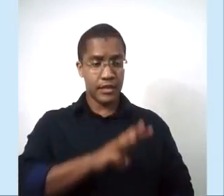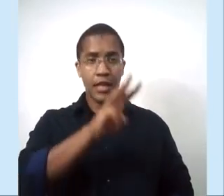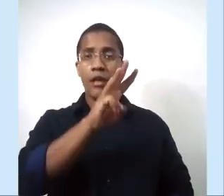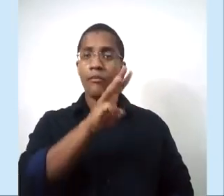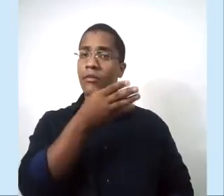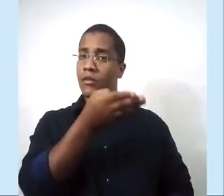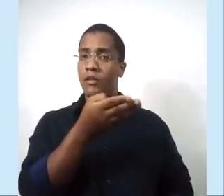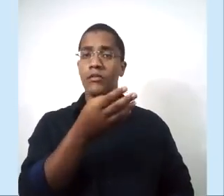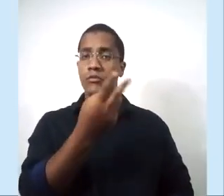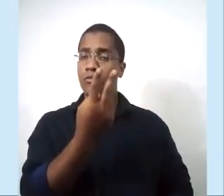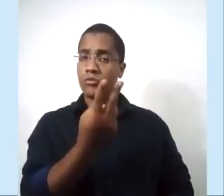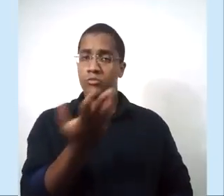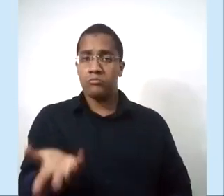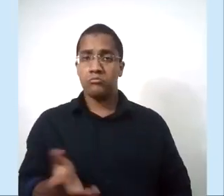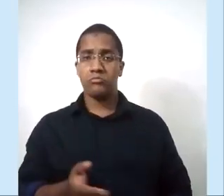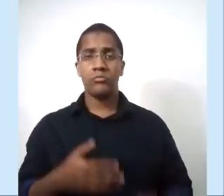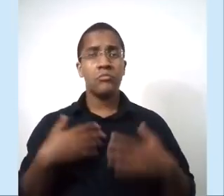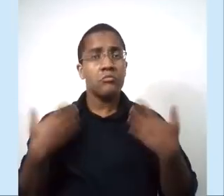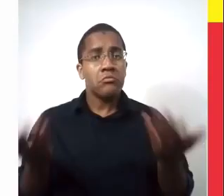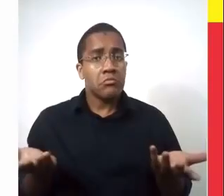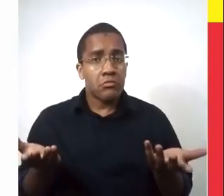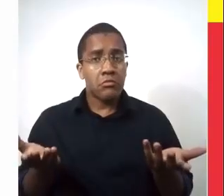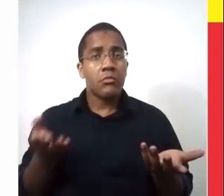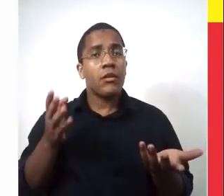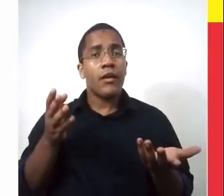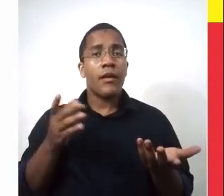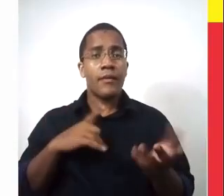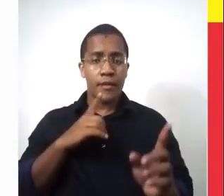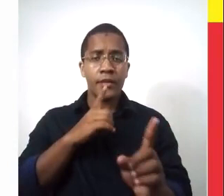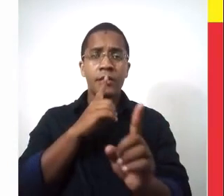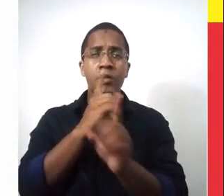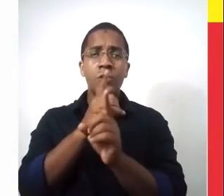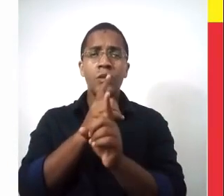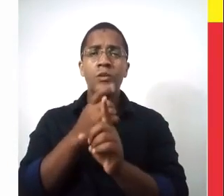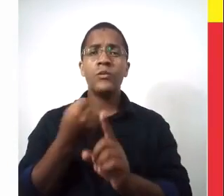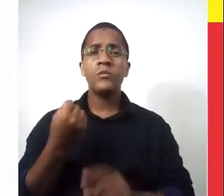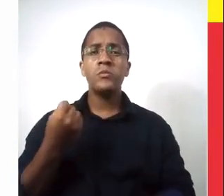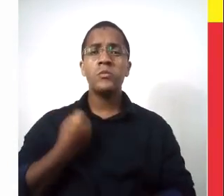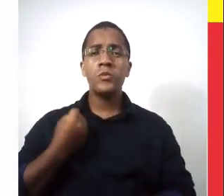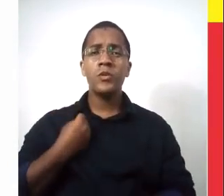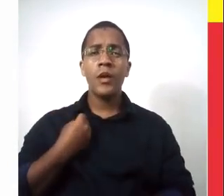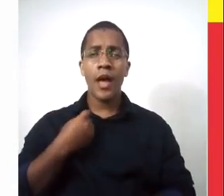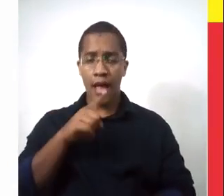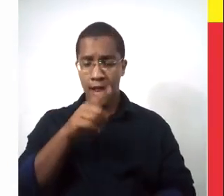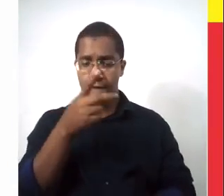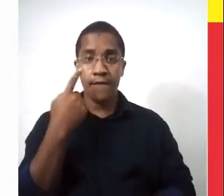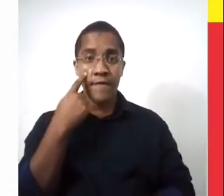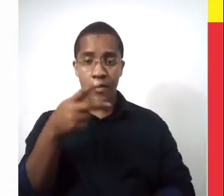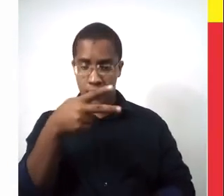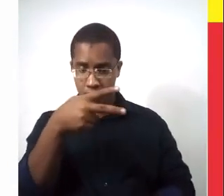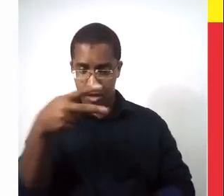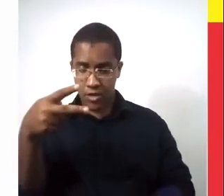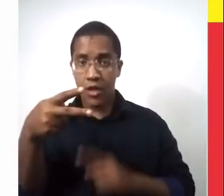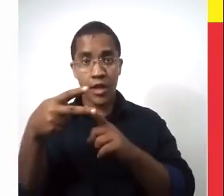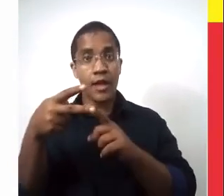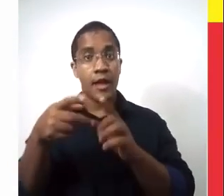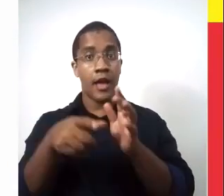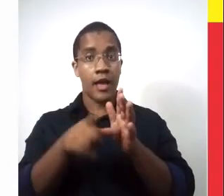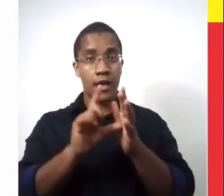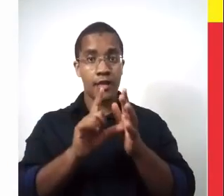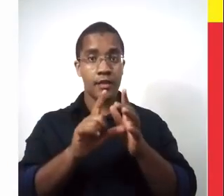w é 2. Ok? Então, ó, para encontrar um valor que torna a igualdade,